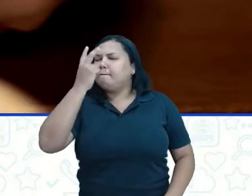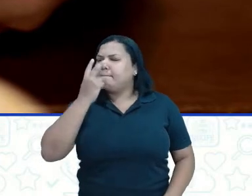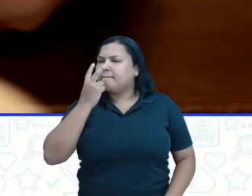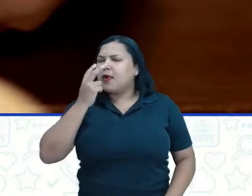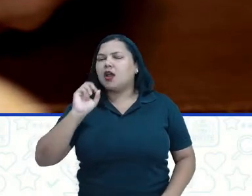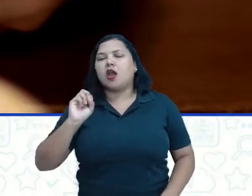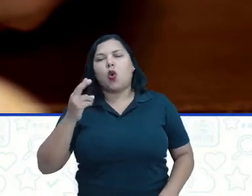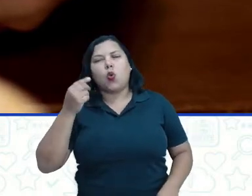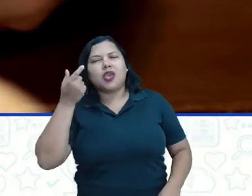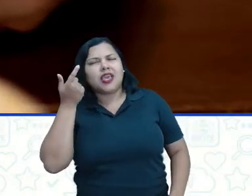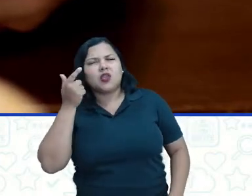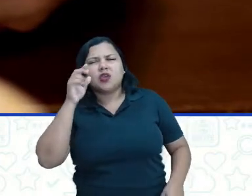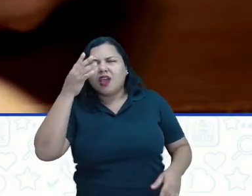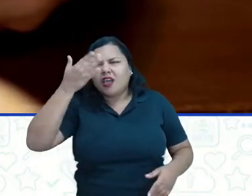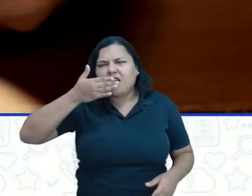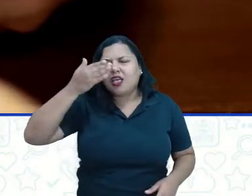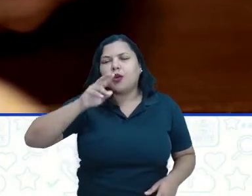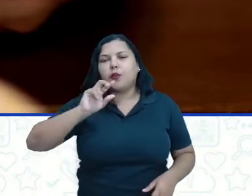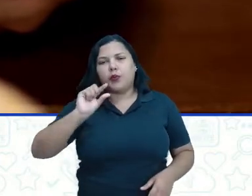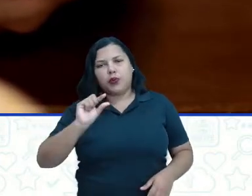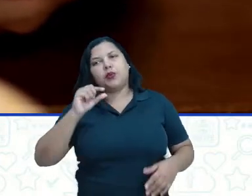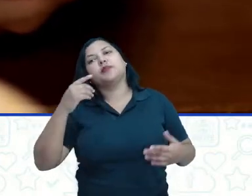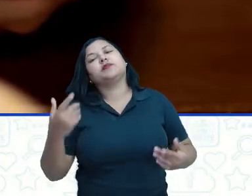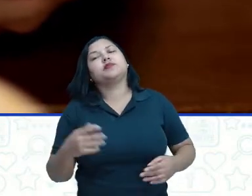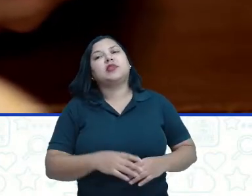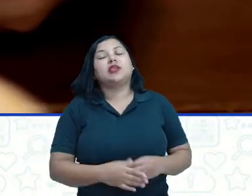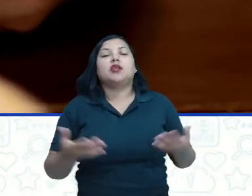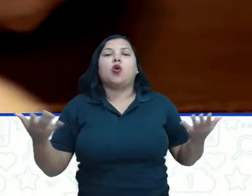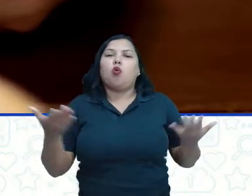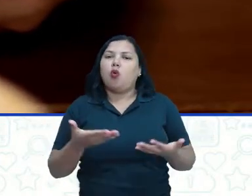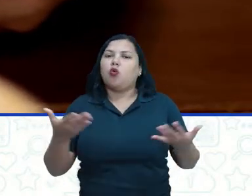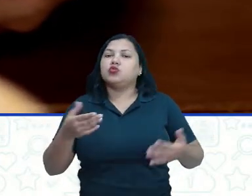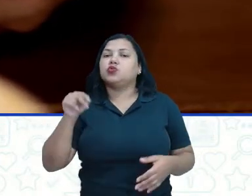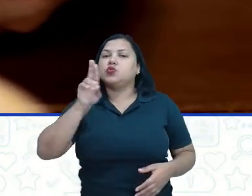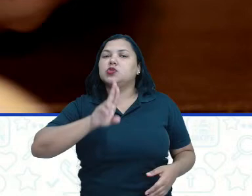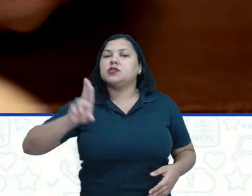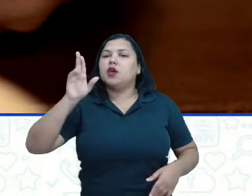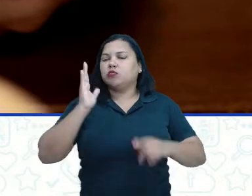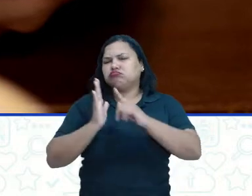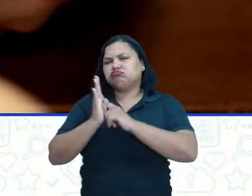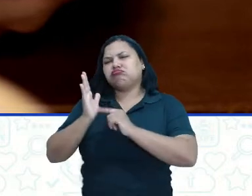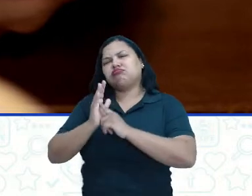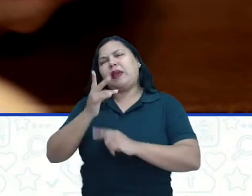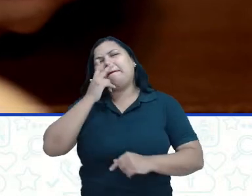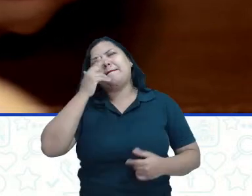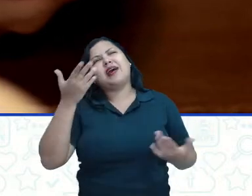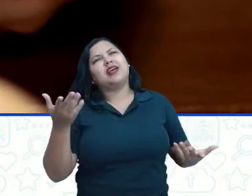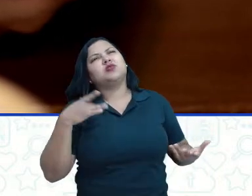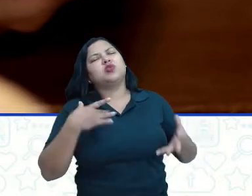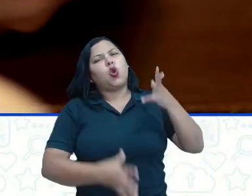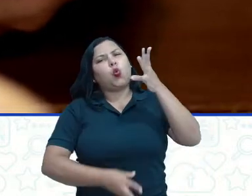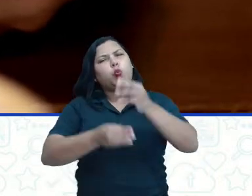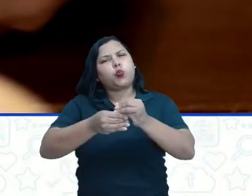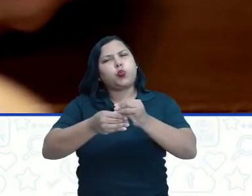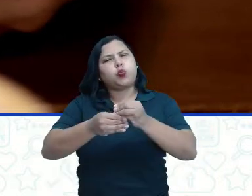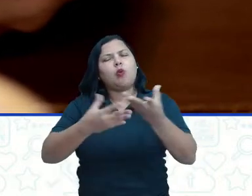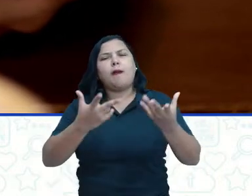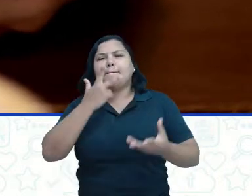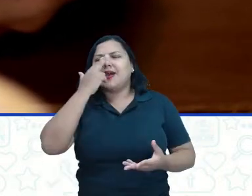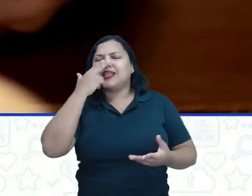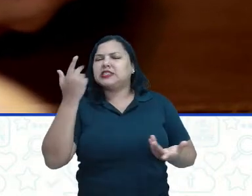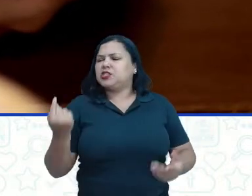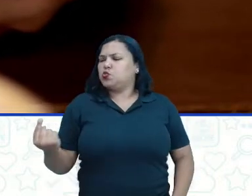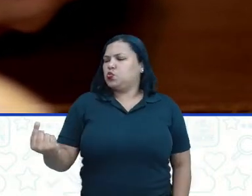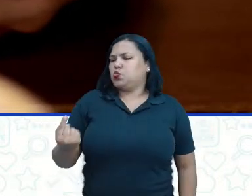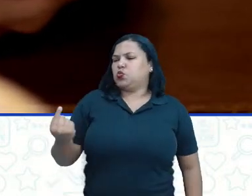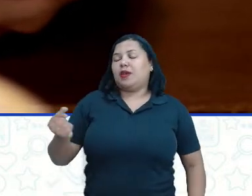ou dos cegos. Então, hoje tudo a gente usa o celular, não é isso? Parece ser uma coisa que resume tudo num canto só, parece ser uma coisa